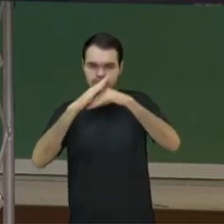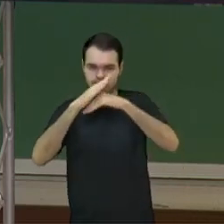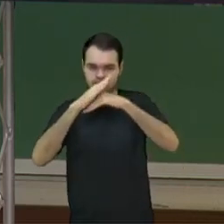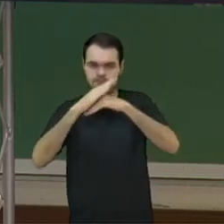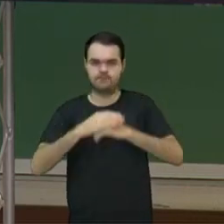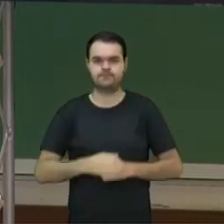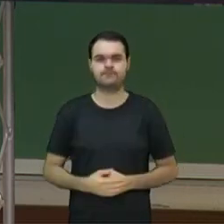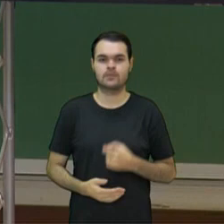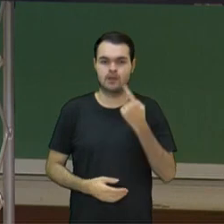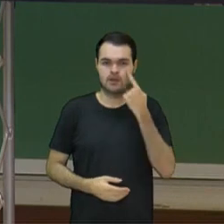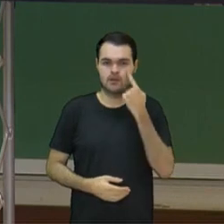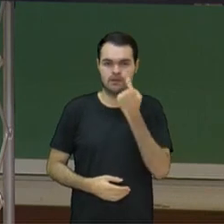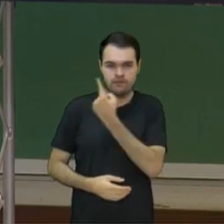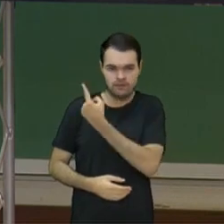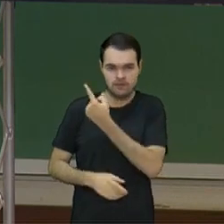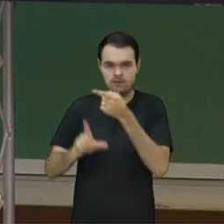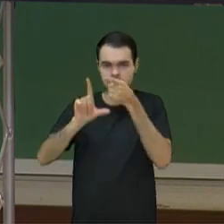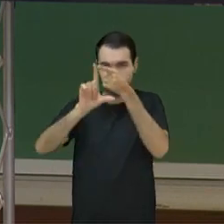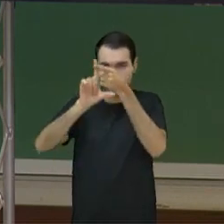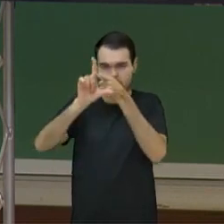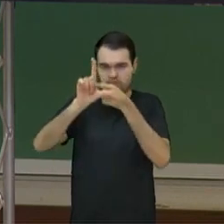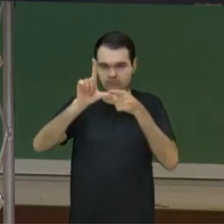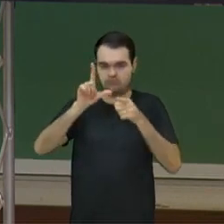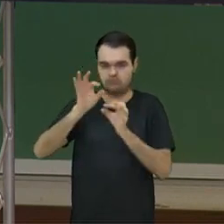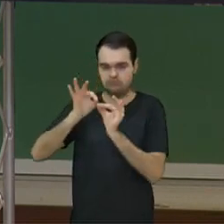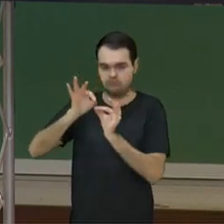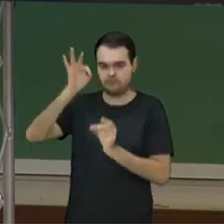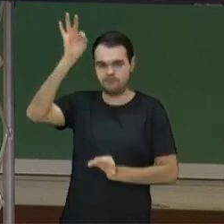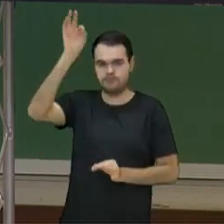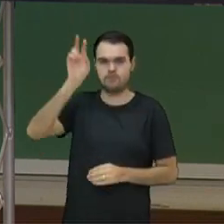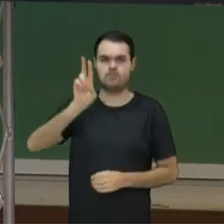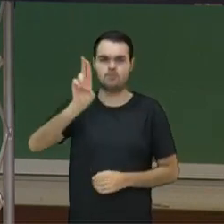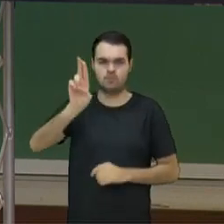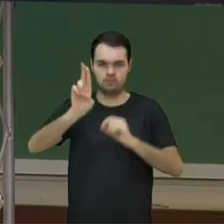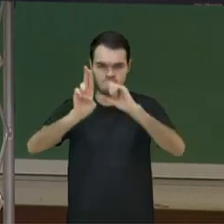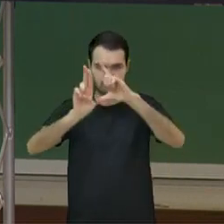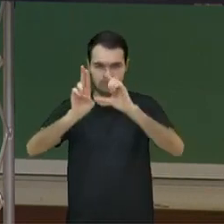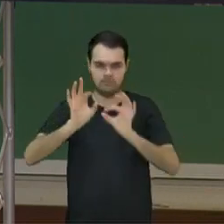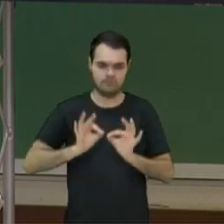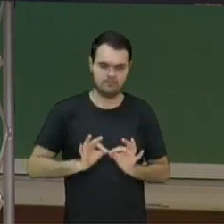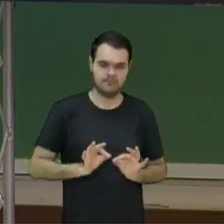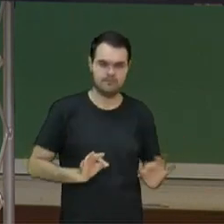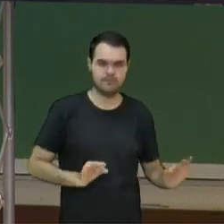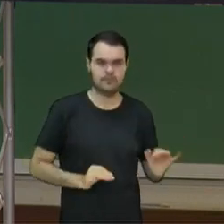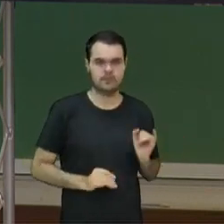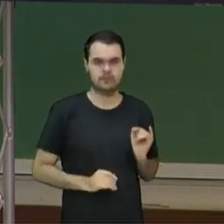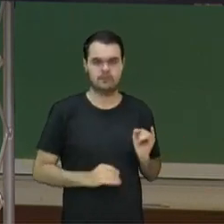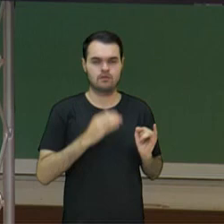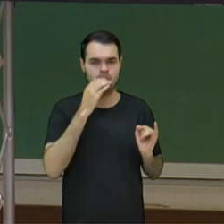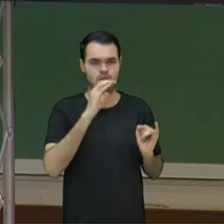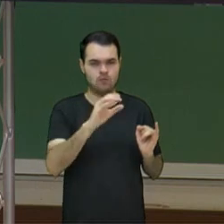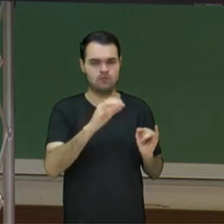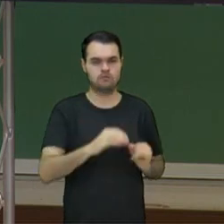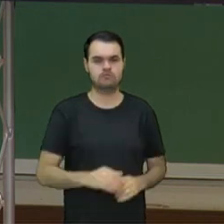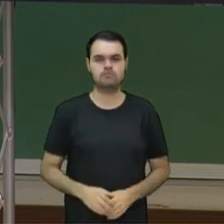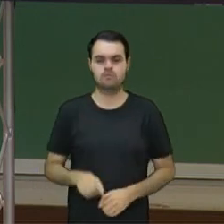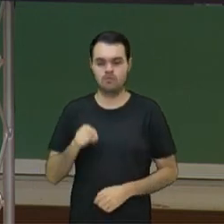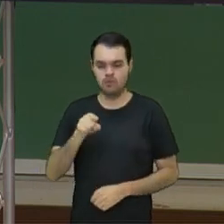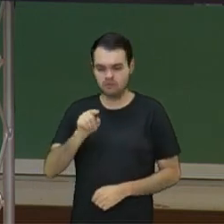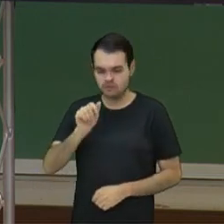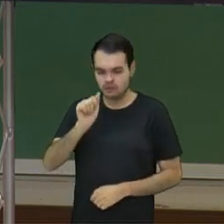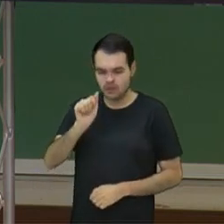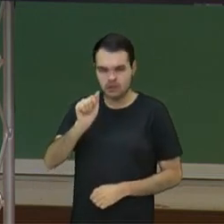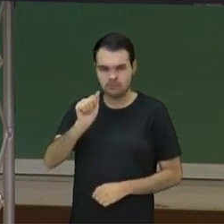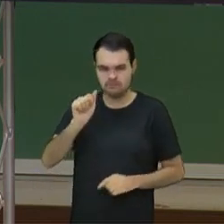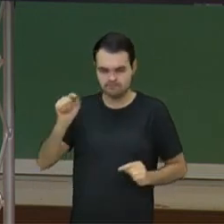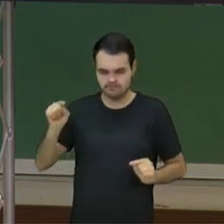ó. Nós temos aqui na linha vertical a tensão e na linha horizontal a corrente. Então nós temos aqui no ponto A, né,